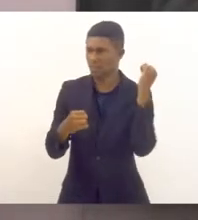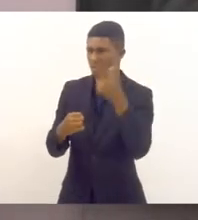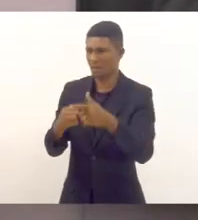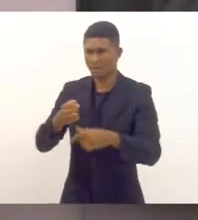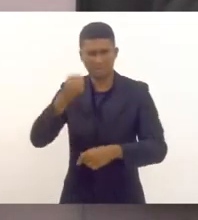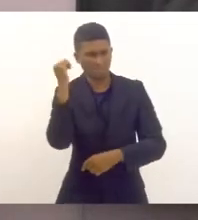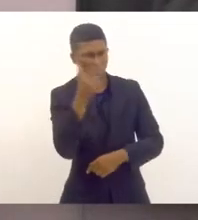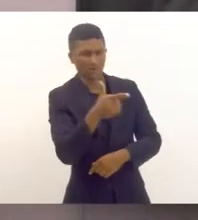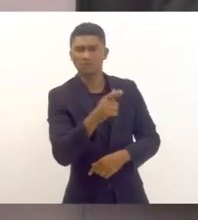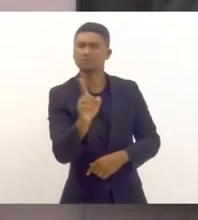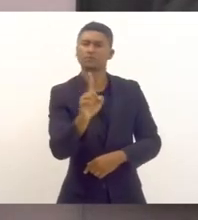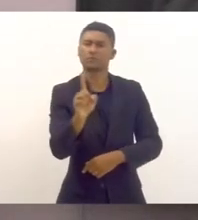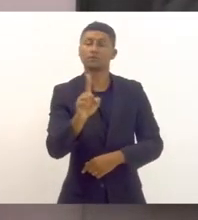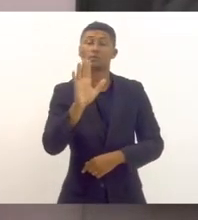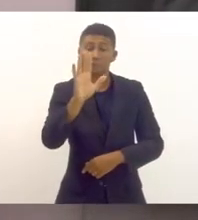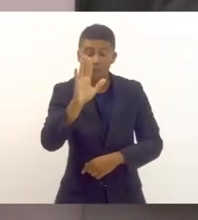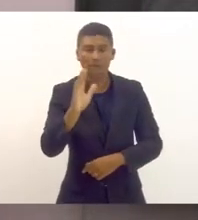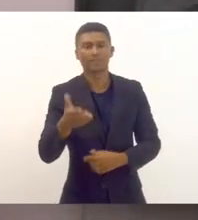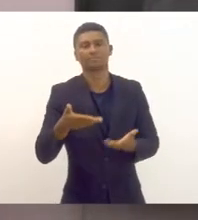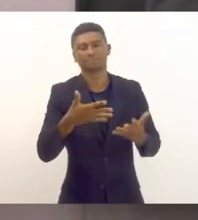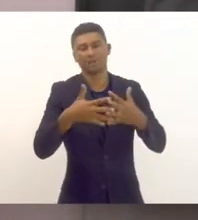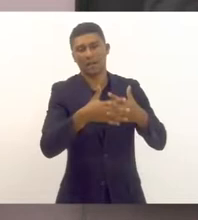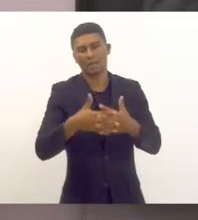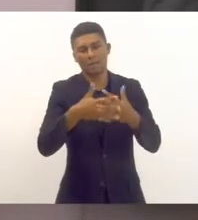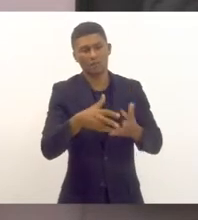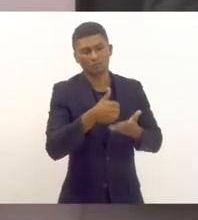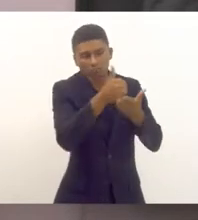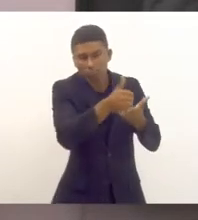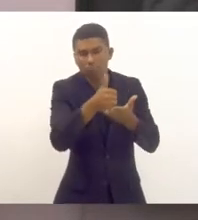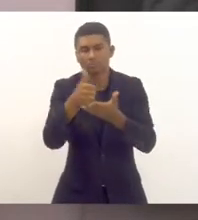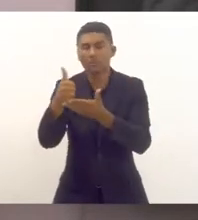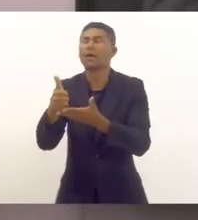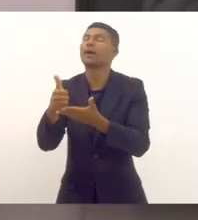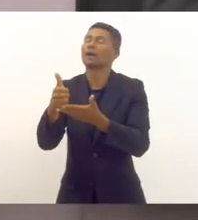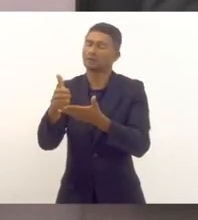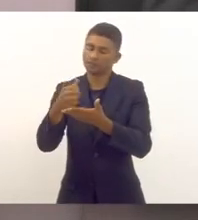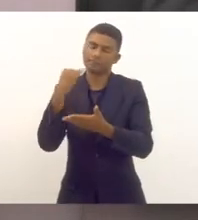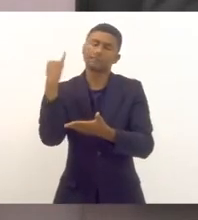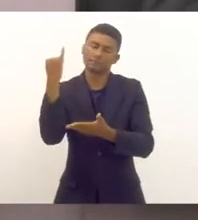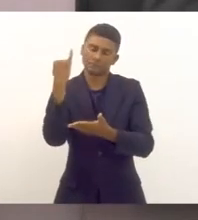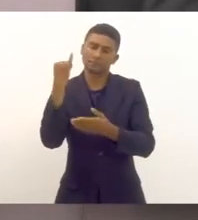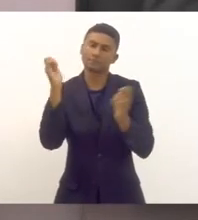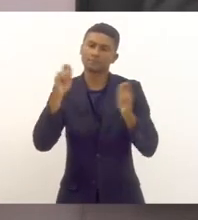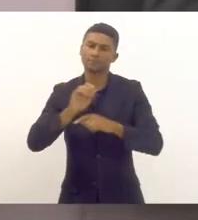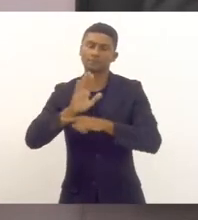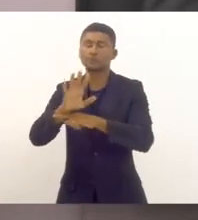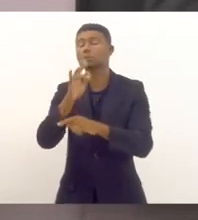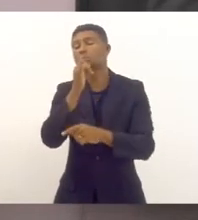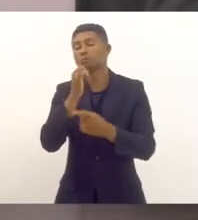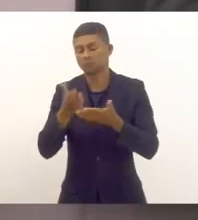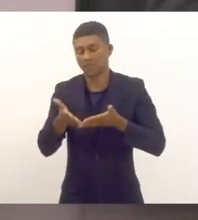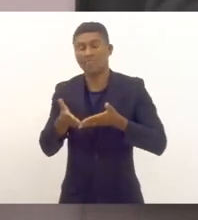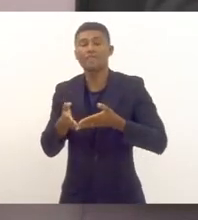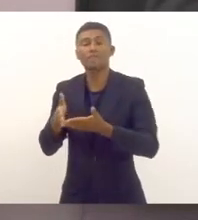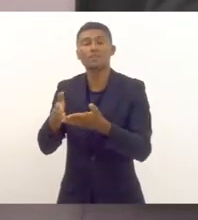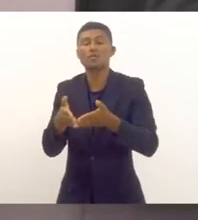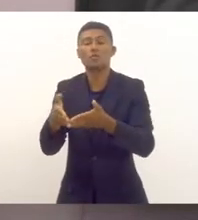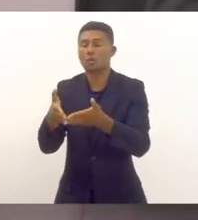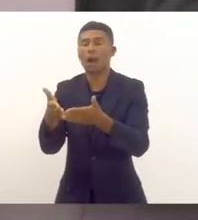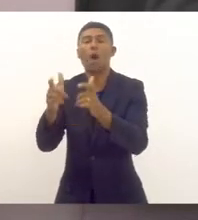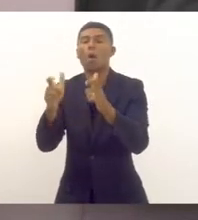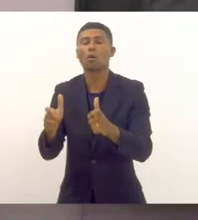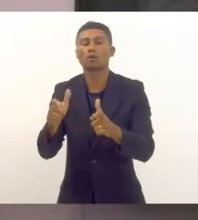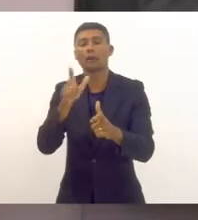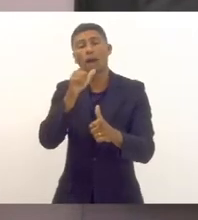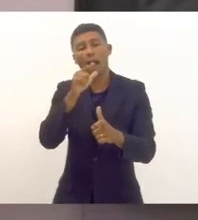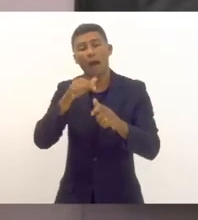com que os outros modais, inclusive, possam funcionar. Porque o porto, o navio, eu costumo brincar, o navio só anda dentro d'água. Né? O